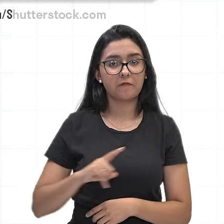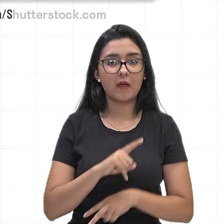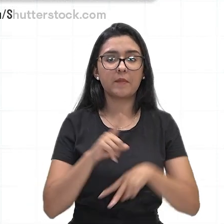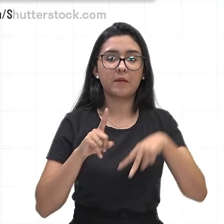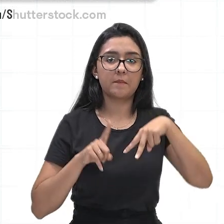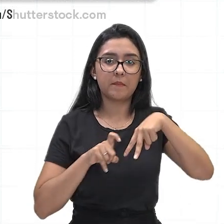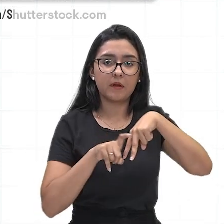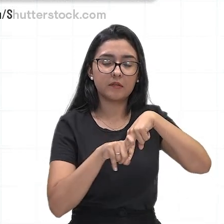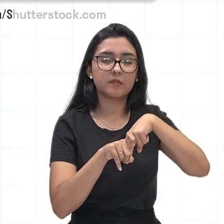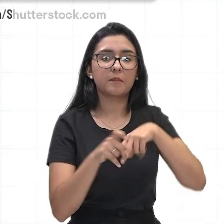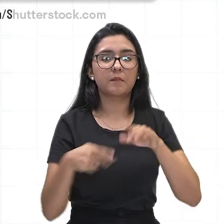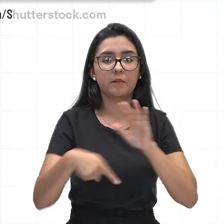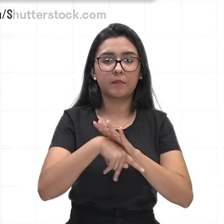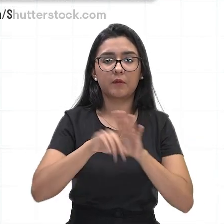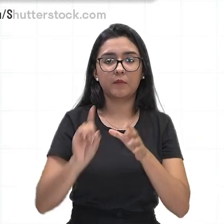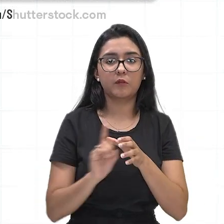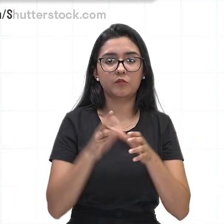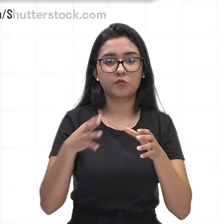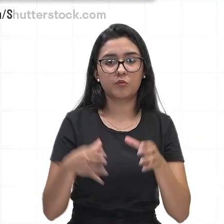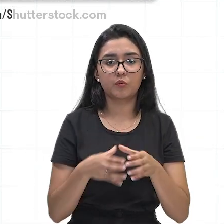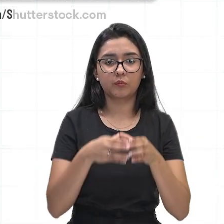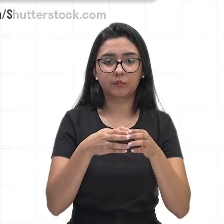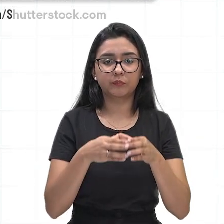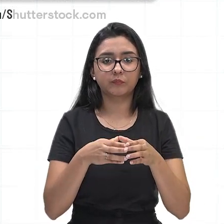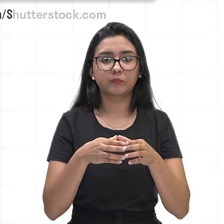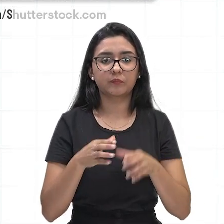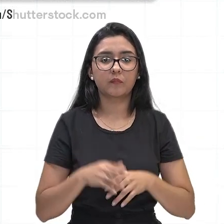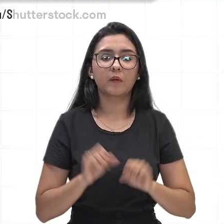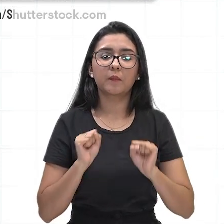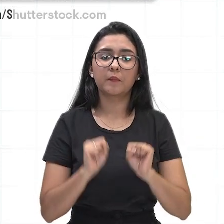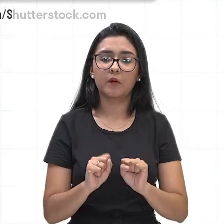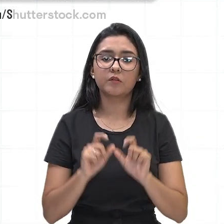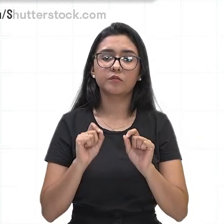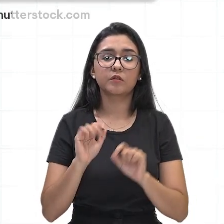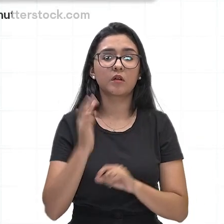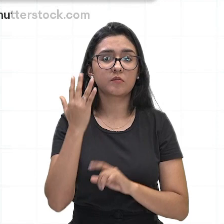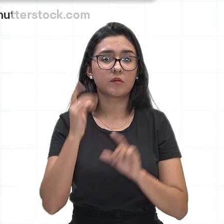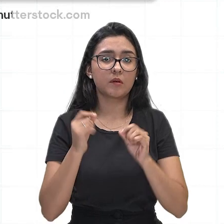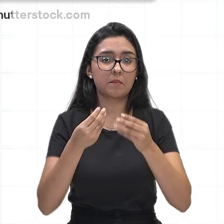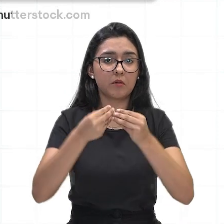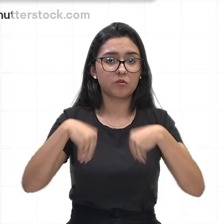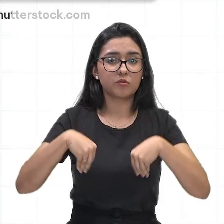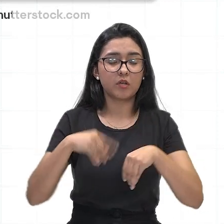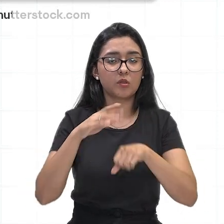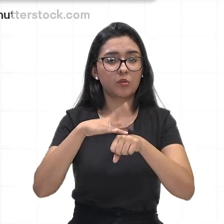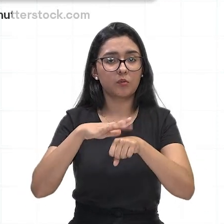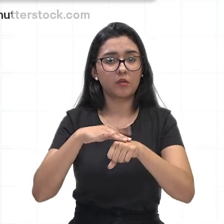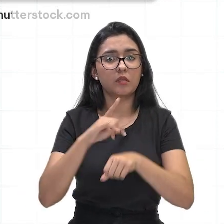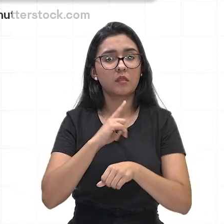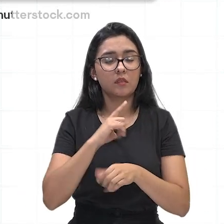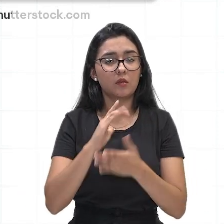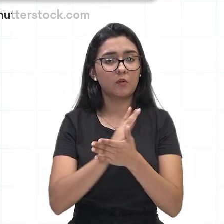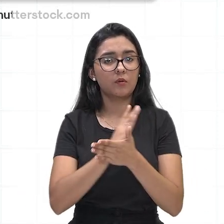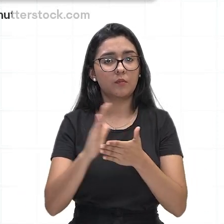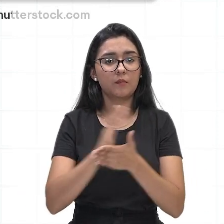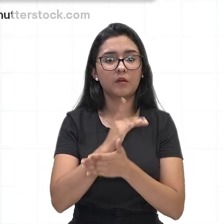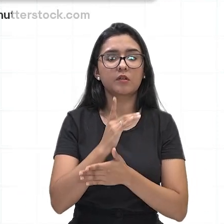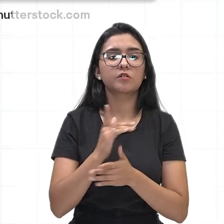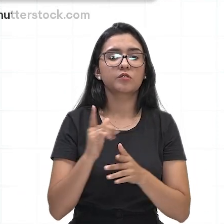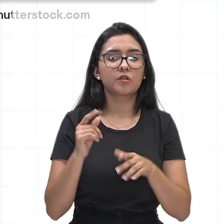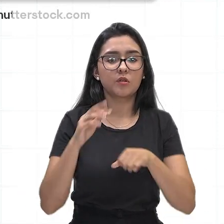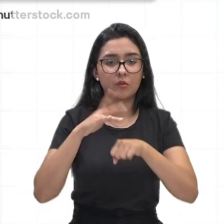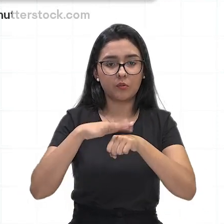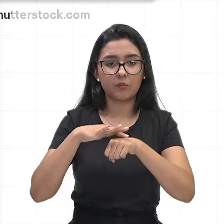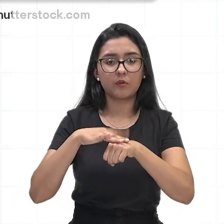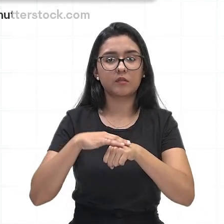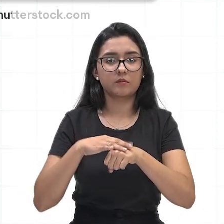vermes parasitas e pertencem a esse grupo dos nemateumintos. Eles podem ainda causar doenças. Existem algumas doenças